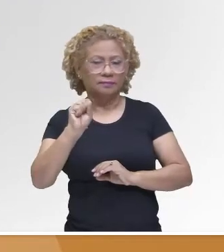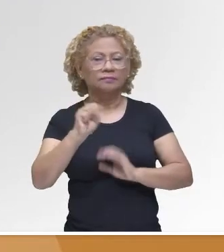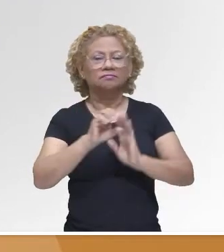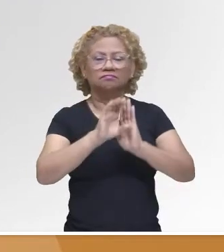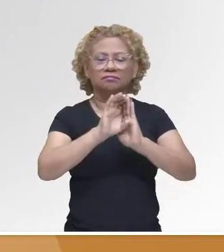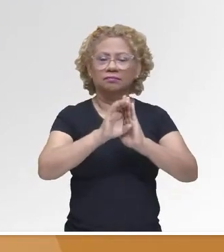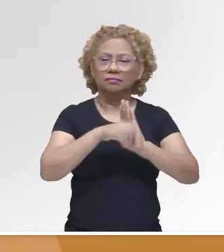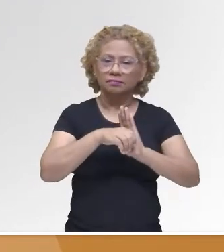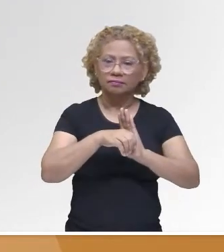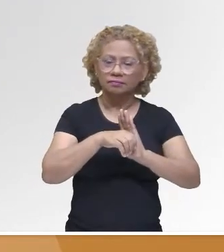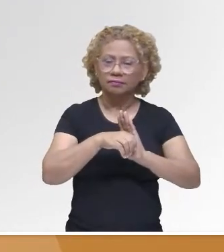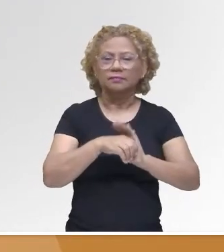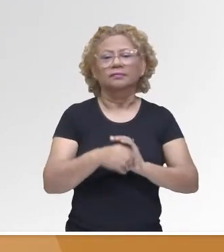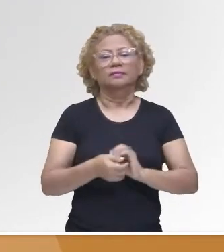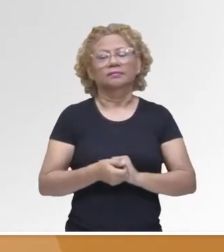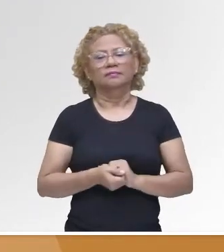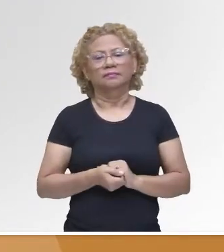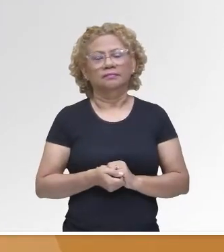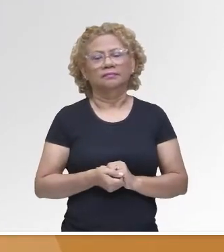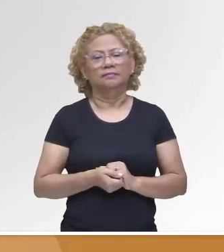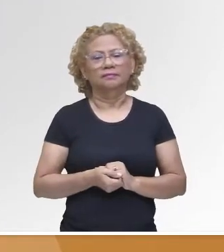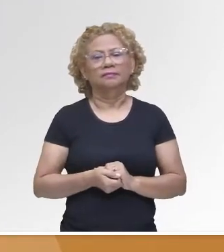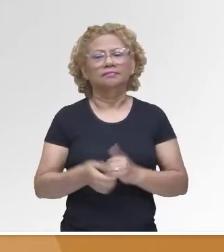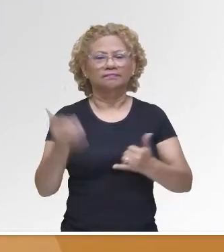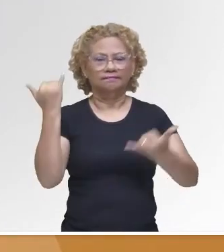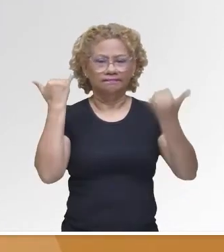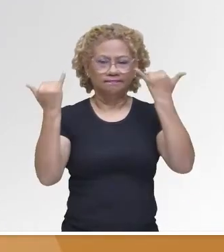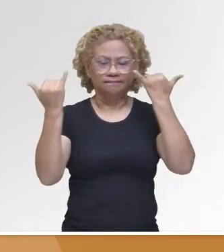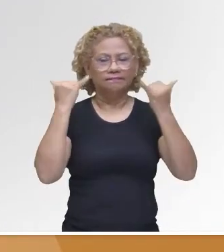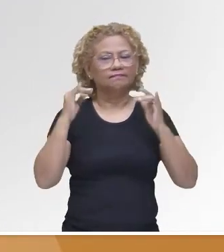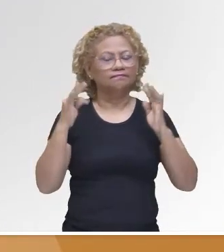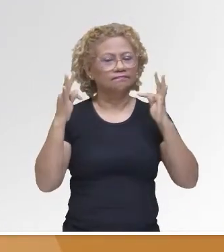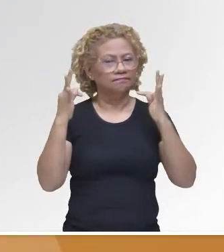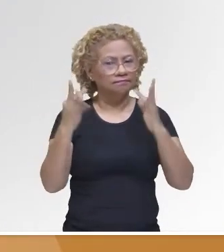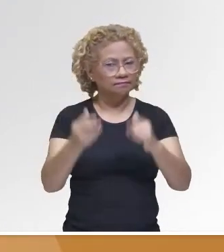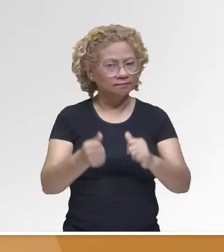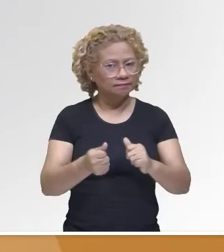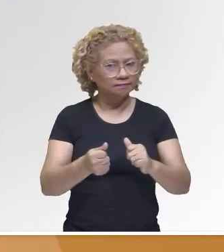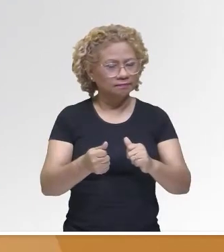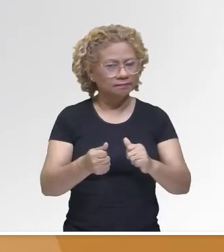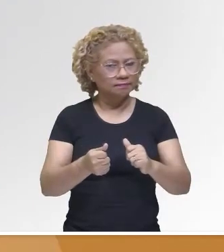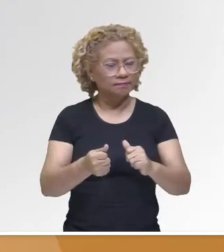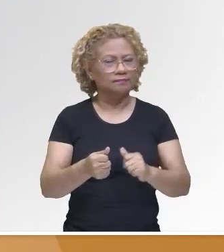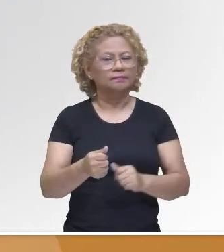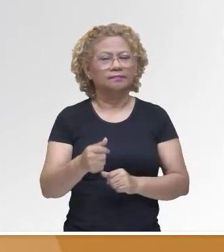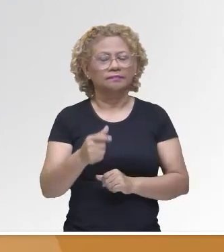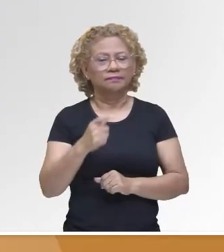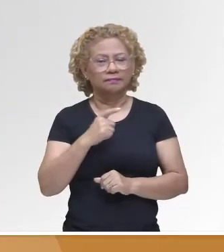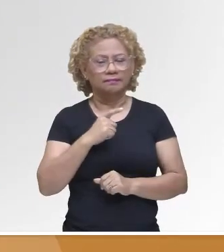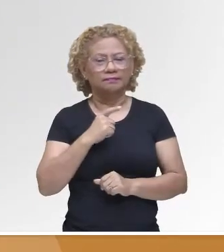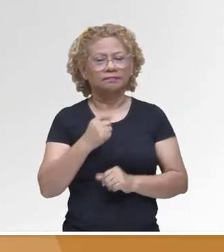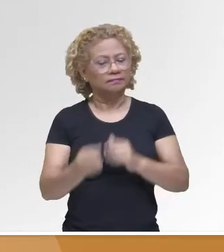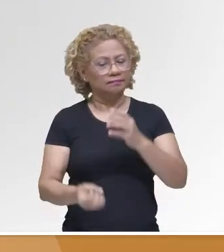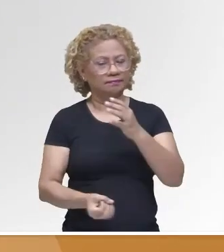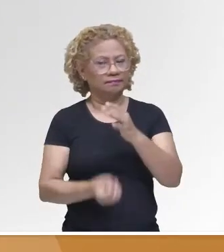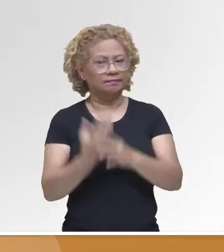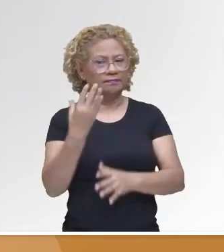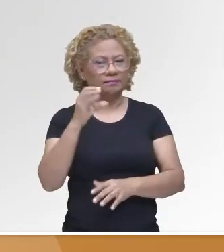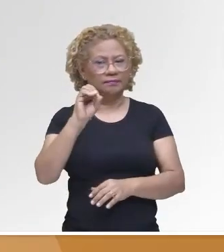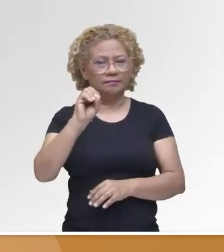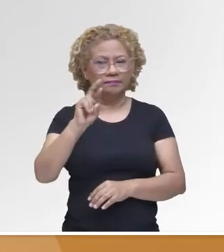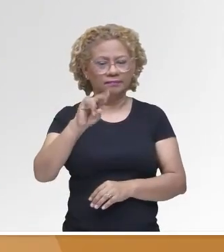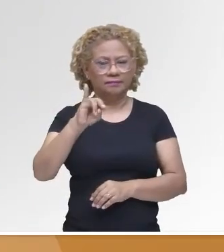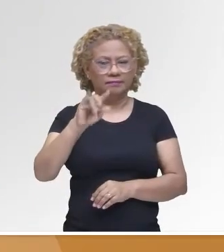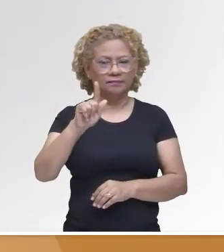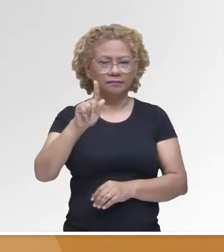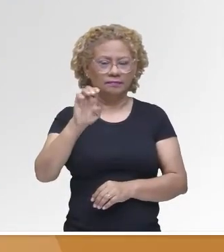se convencionou a ser chamado assim, tudo isso tem uma origem, né?